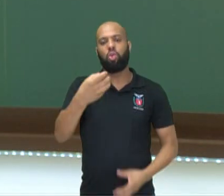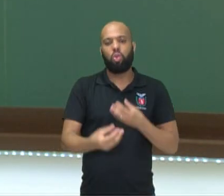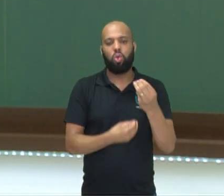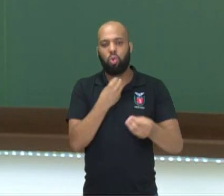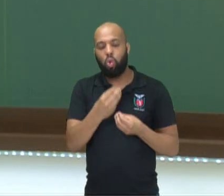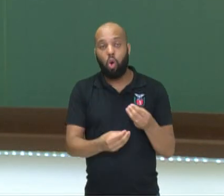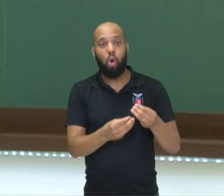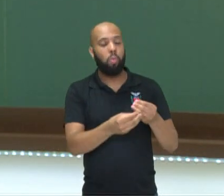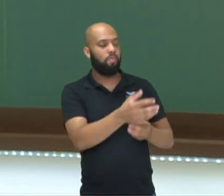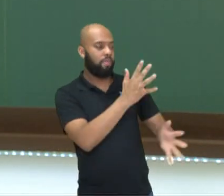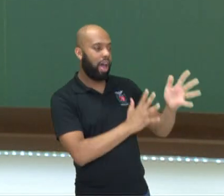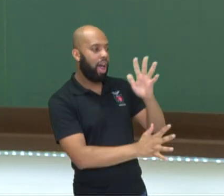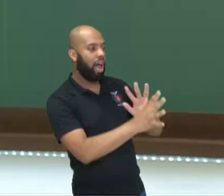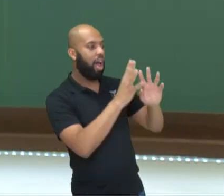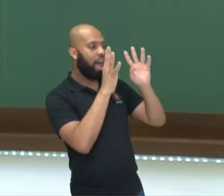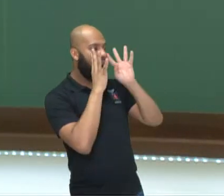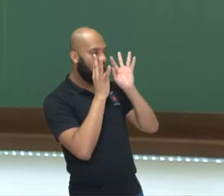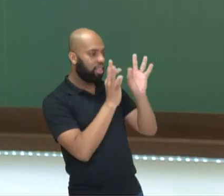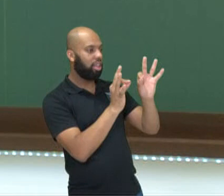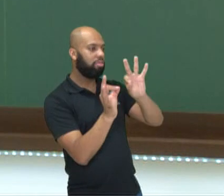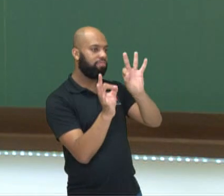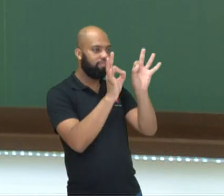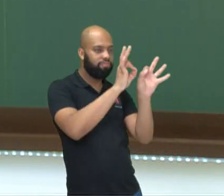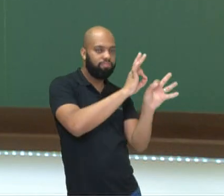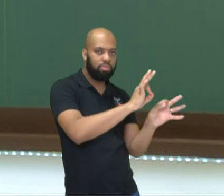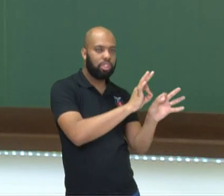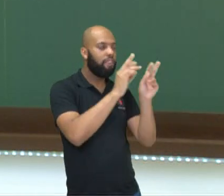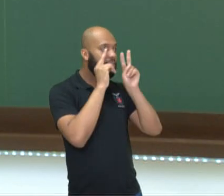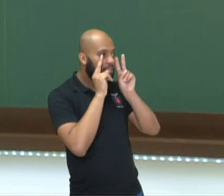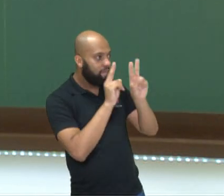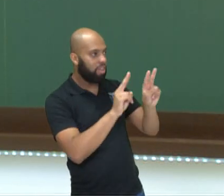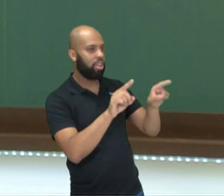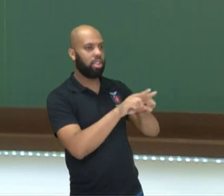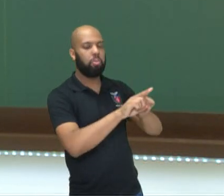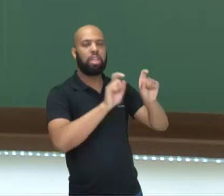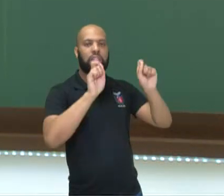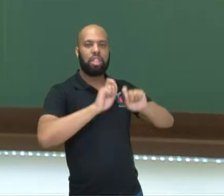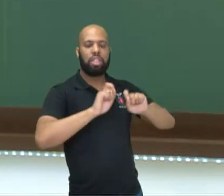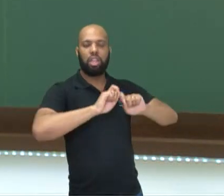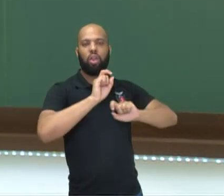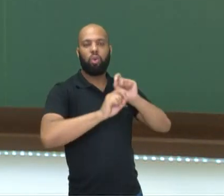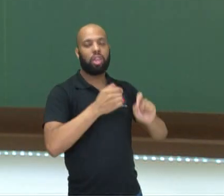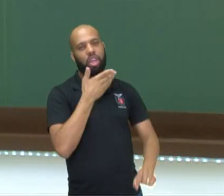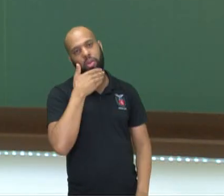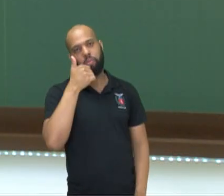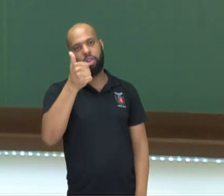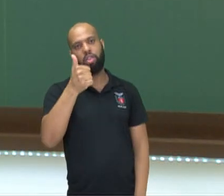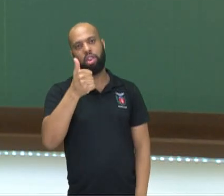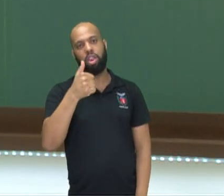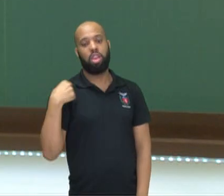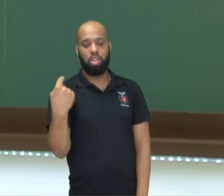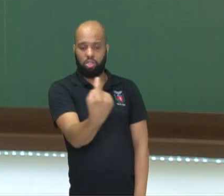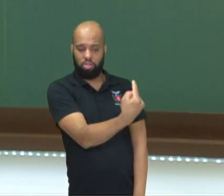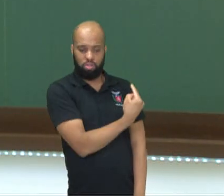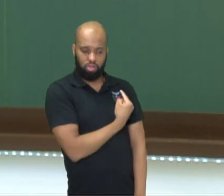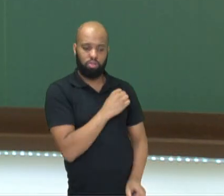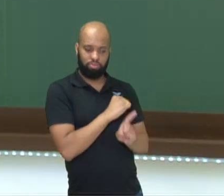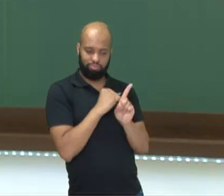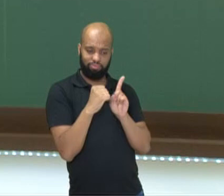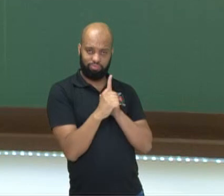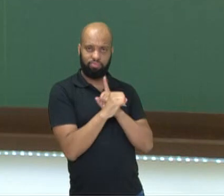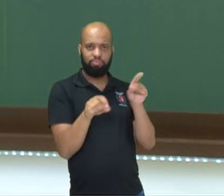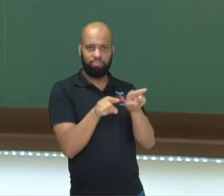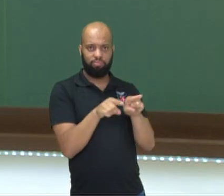a escuta, como esse processo, essa habilidade nos permite melhorar enquanto indivíduos e